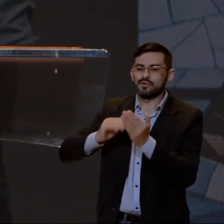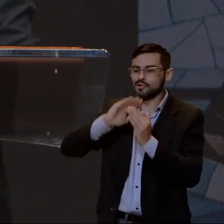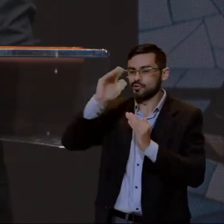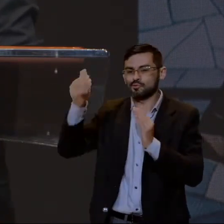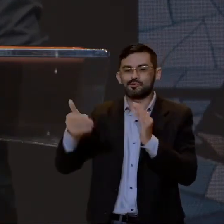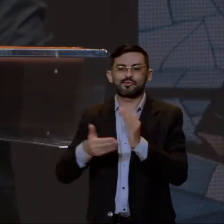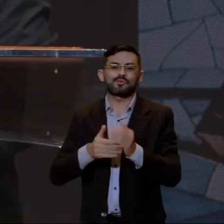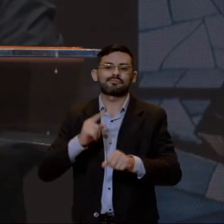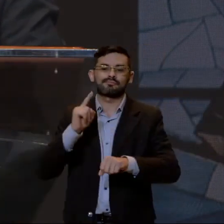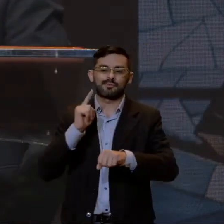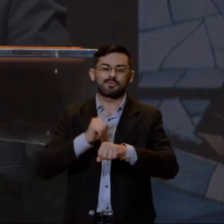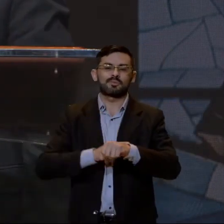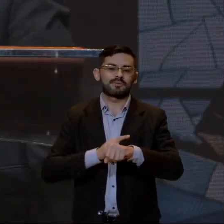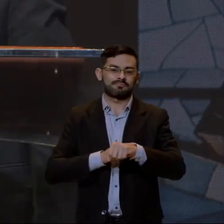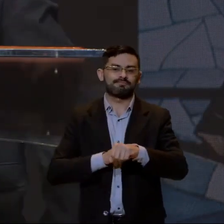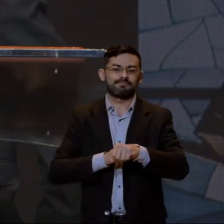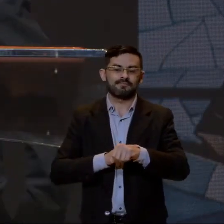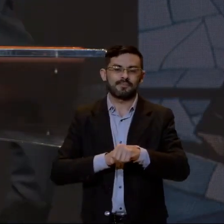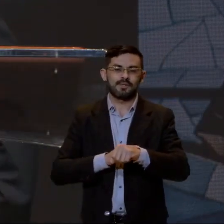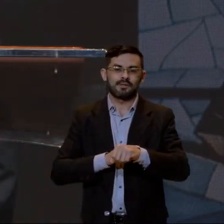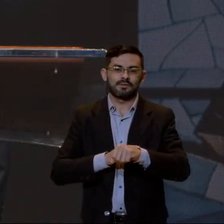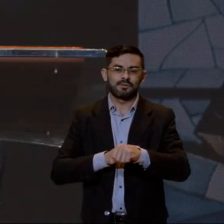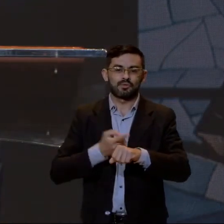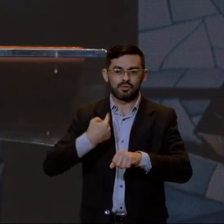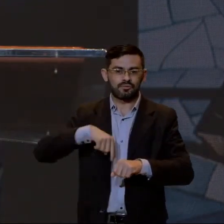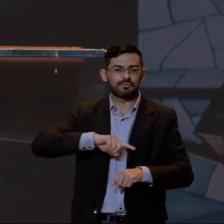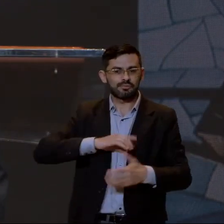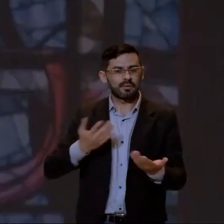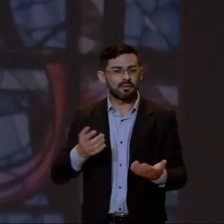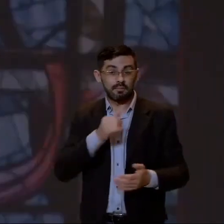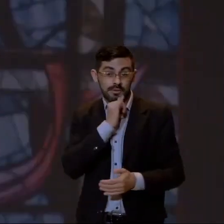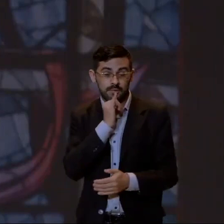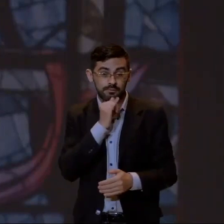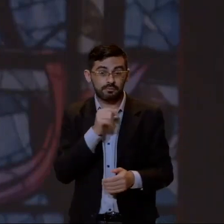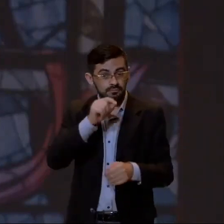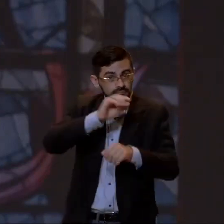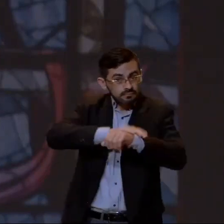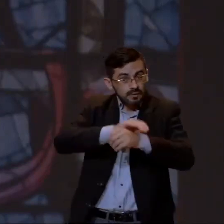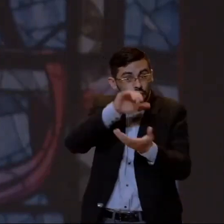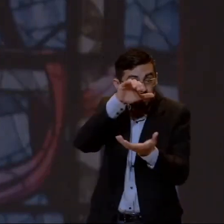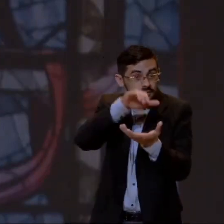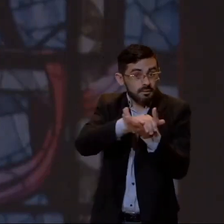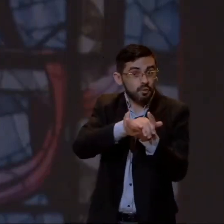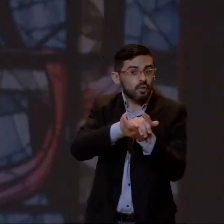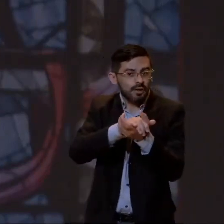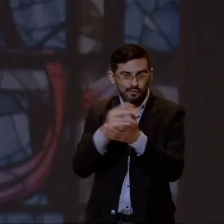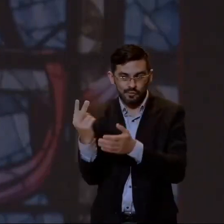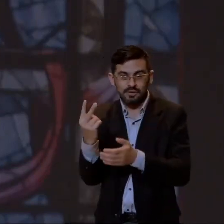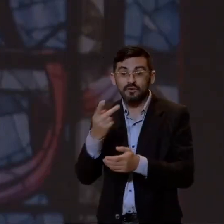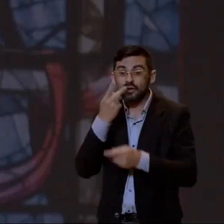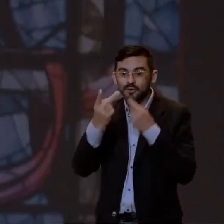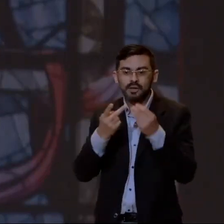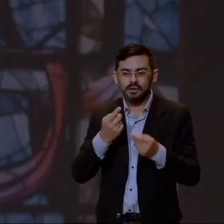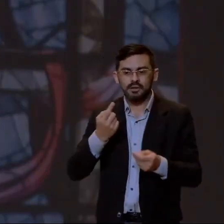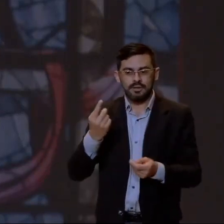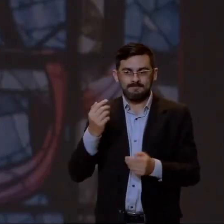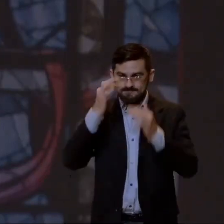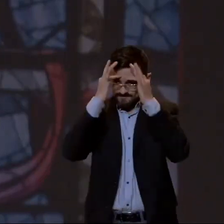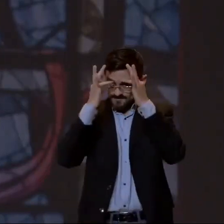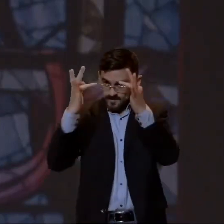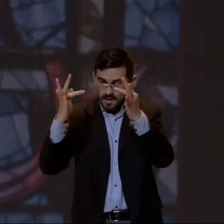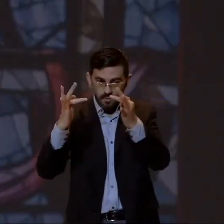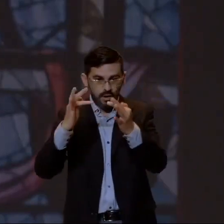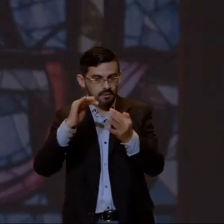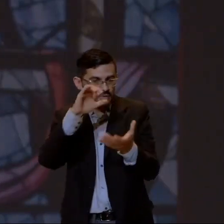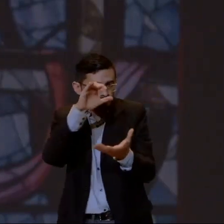qualquer circunstância. Quando nós vamos para um altar num casamento, o que a gente diz? Vou ser fiel a você, na